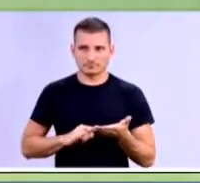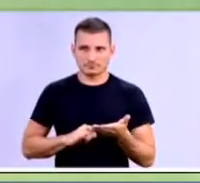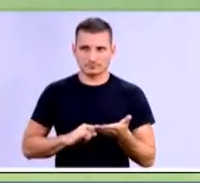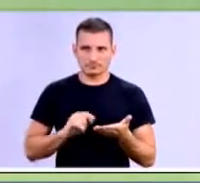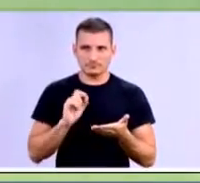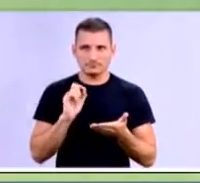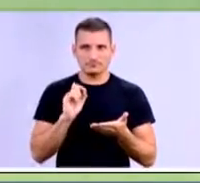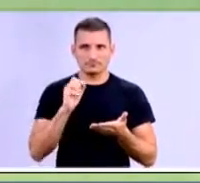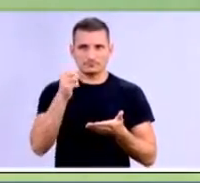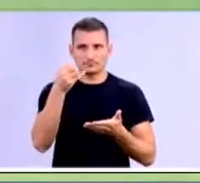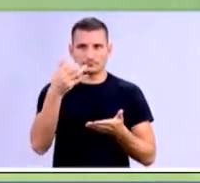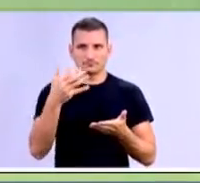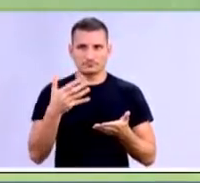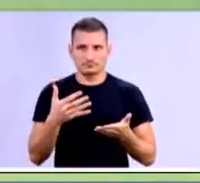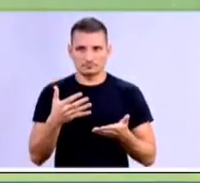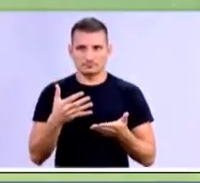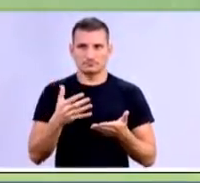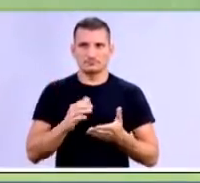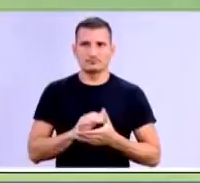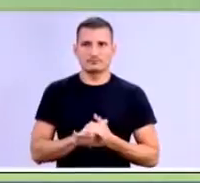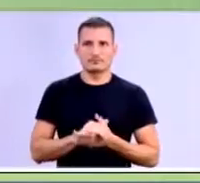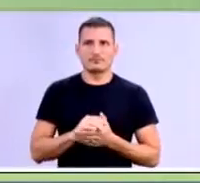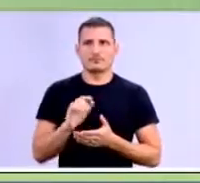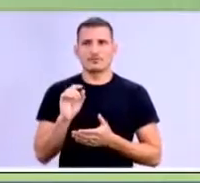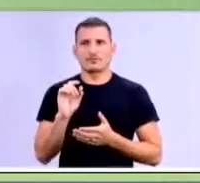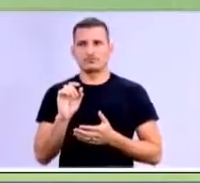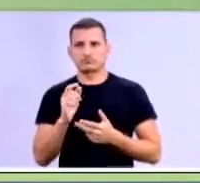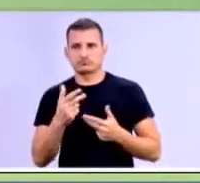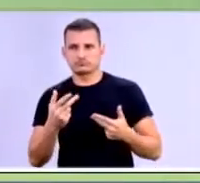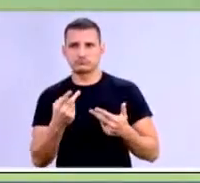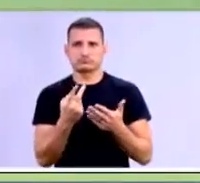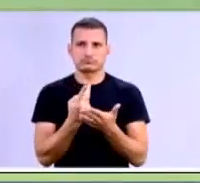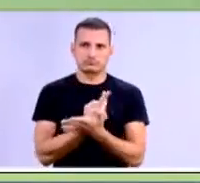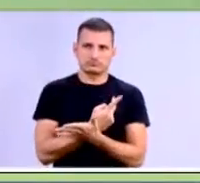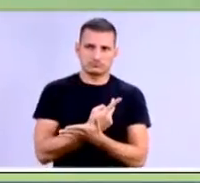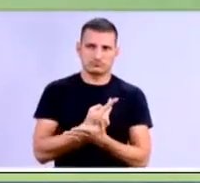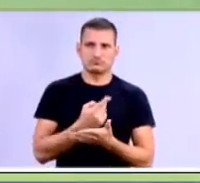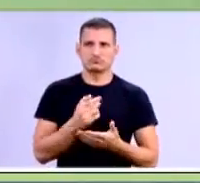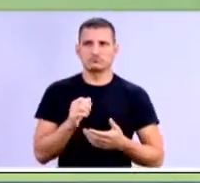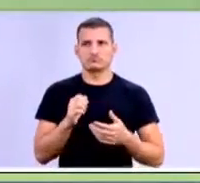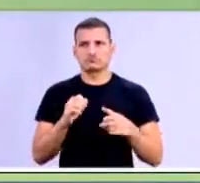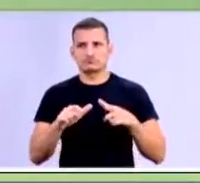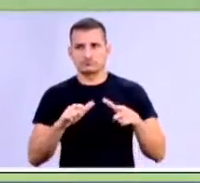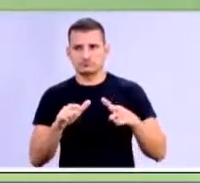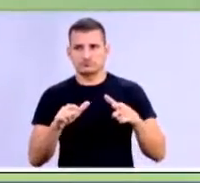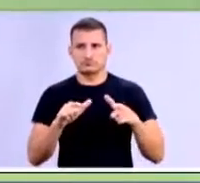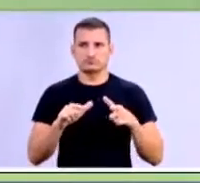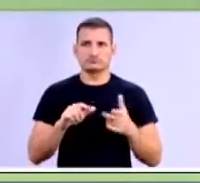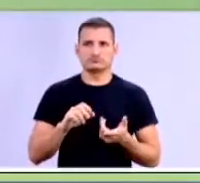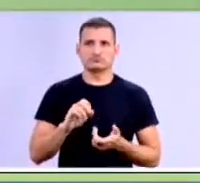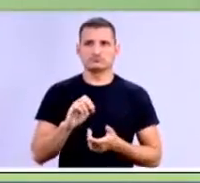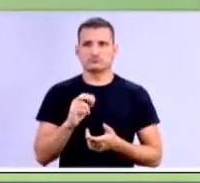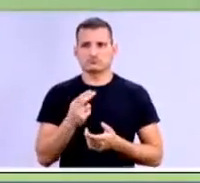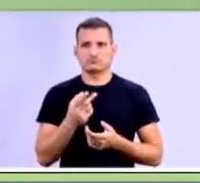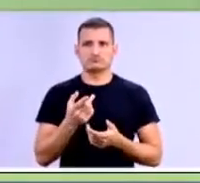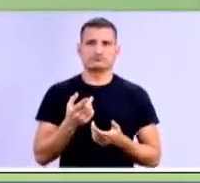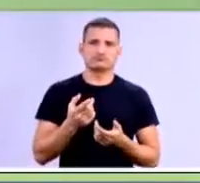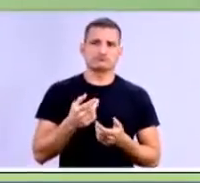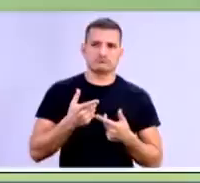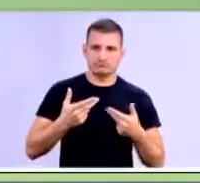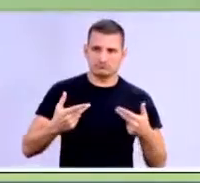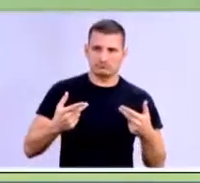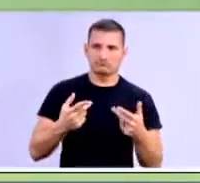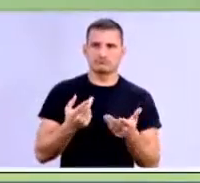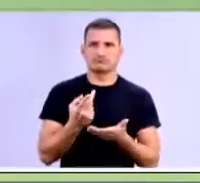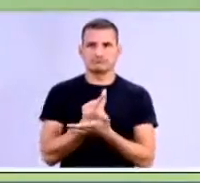se expõe o relato de uma ocorrência, da execução de um serviço, de